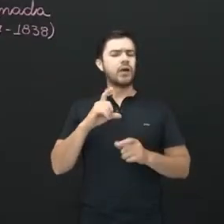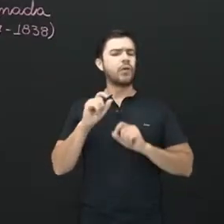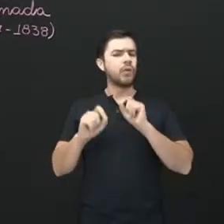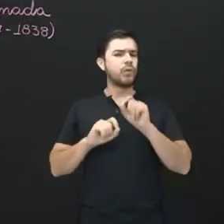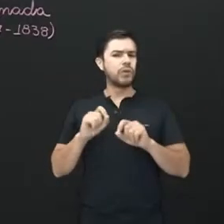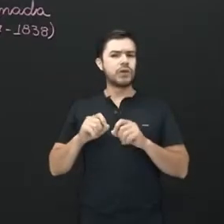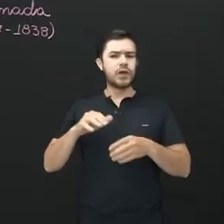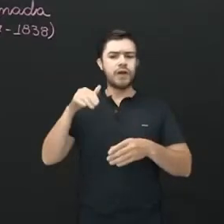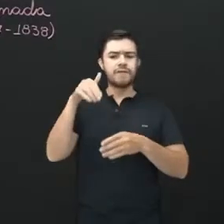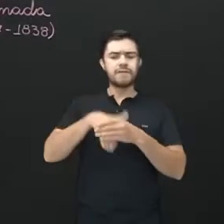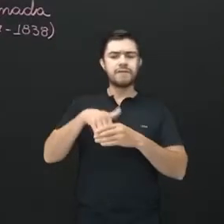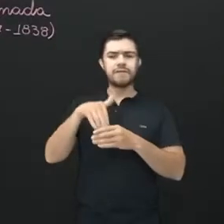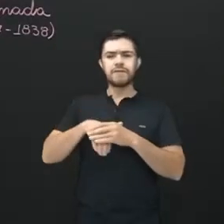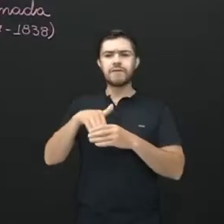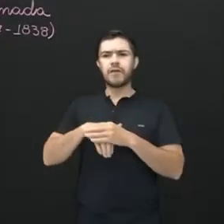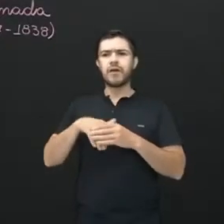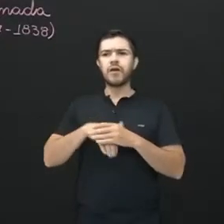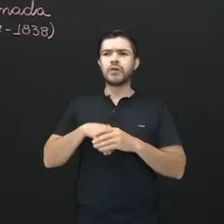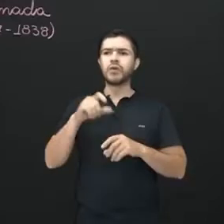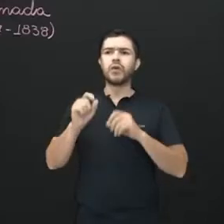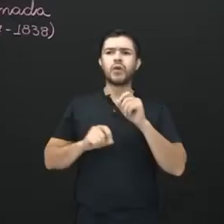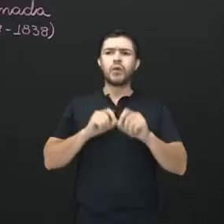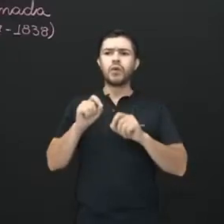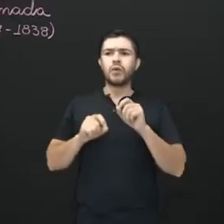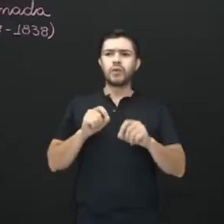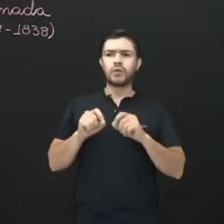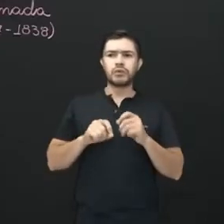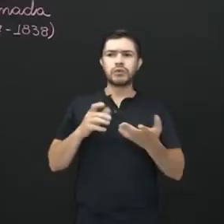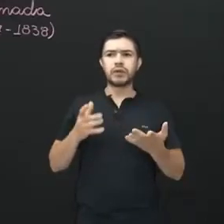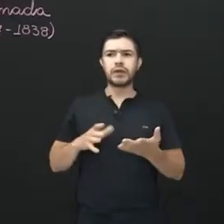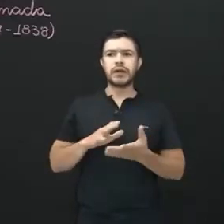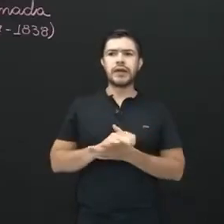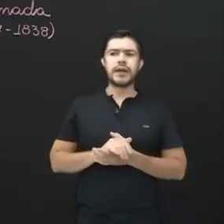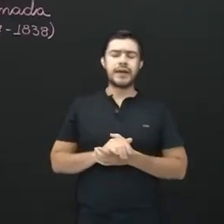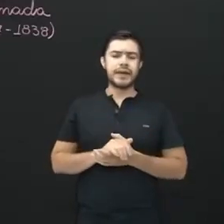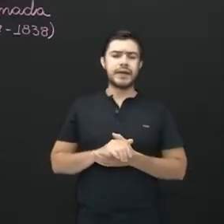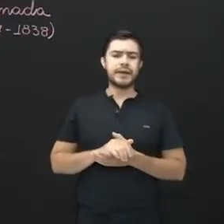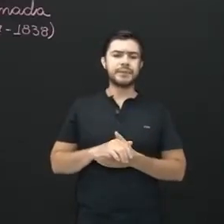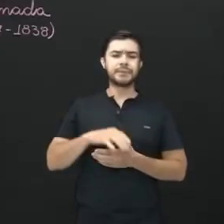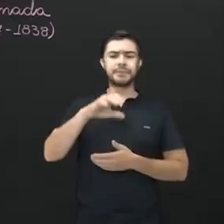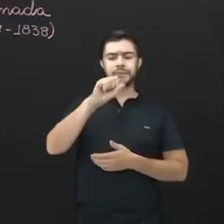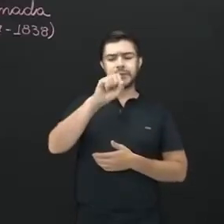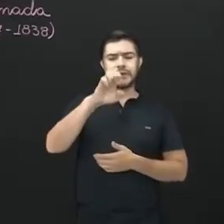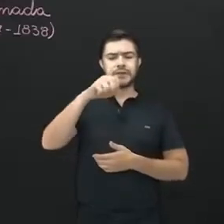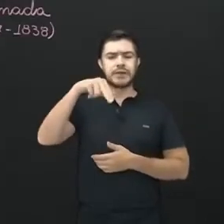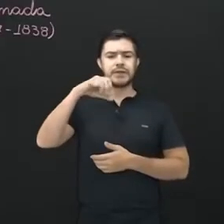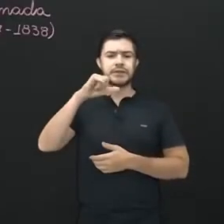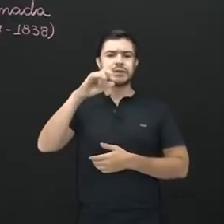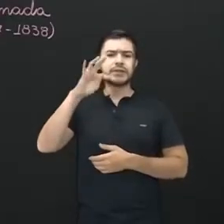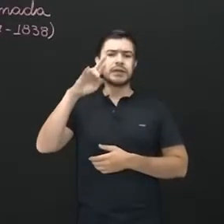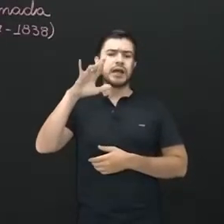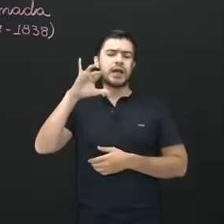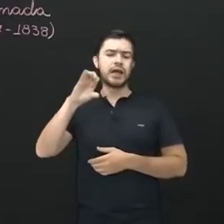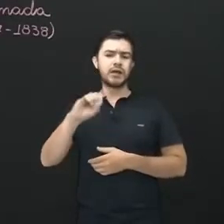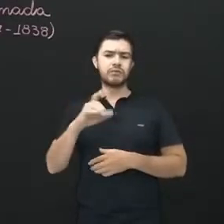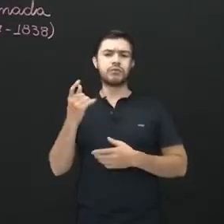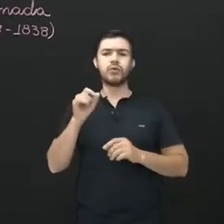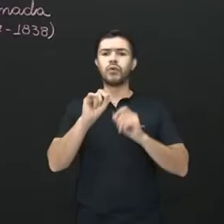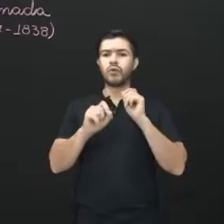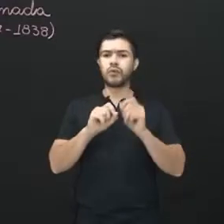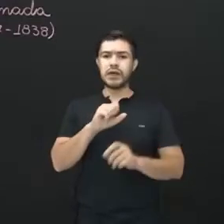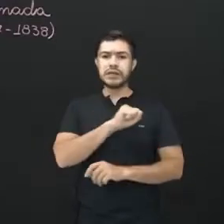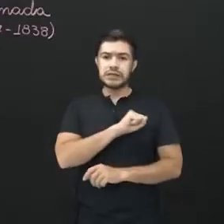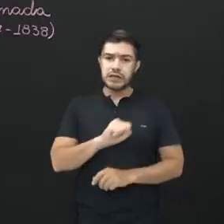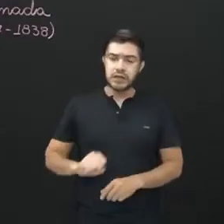de voto censitário. Isso quer dizer que os deputados e os senadores, e também alguns políticos locais, eles